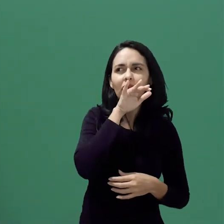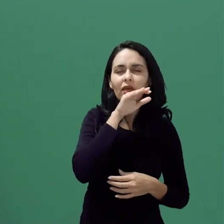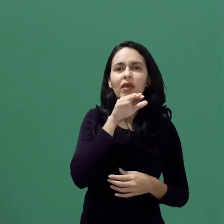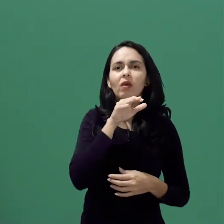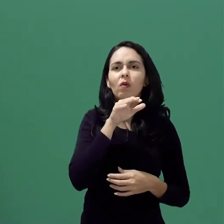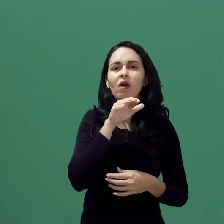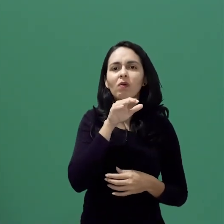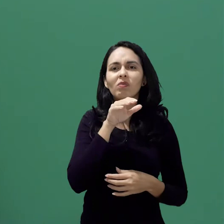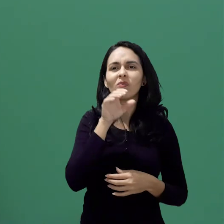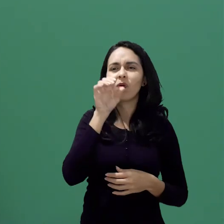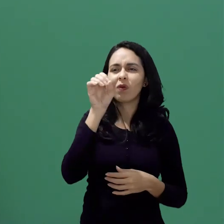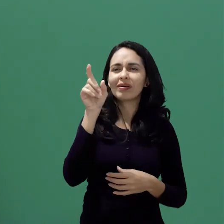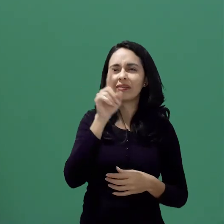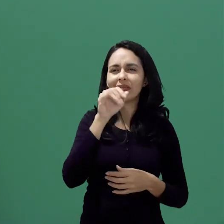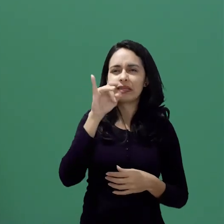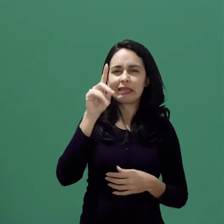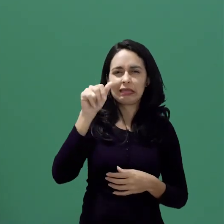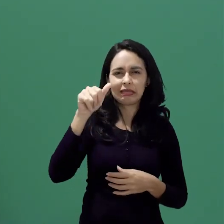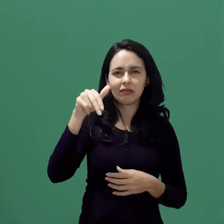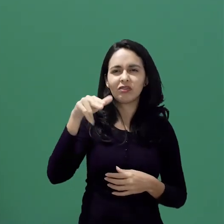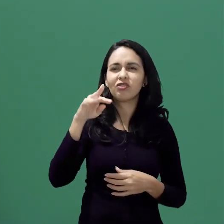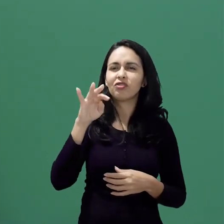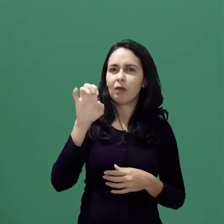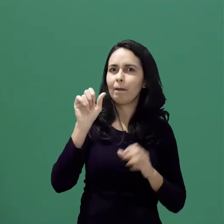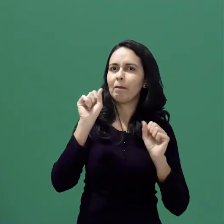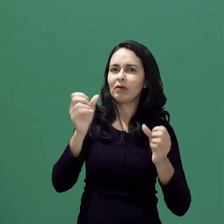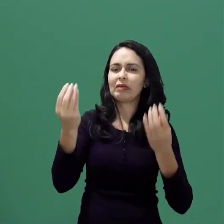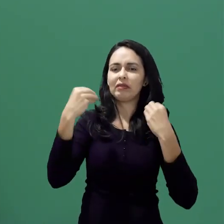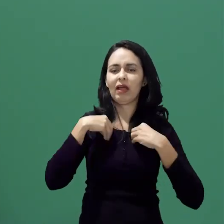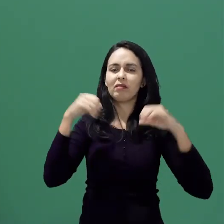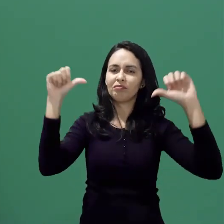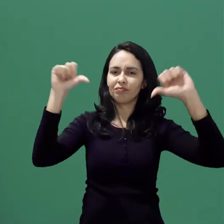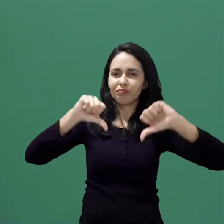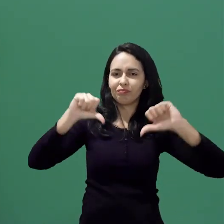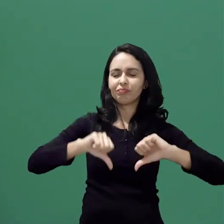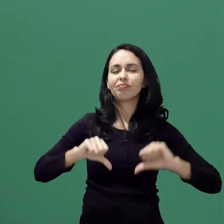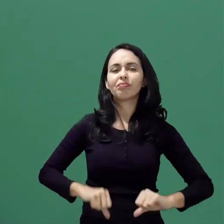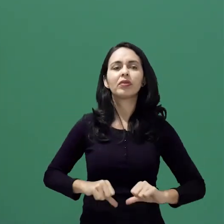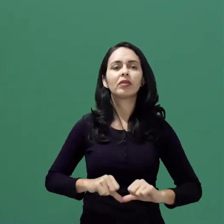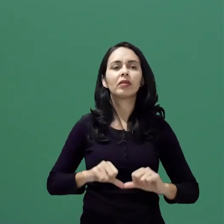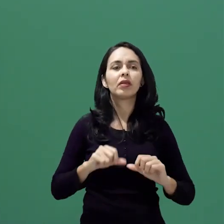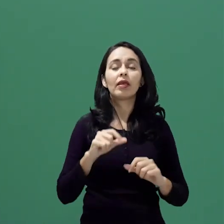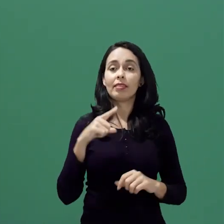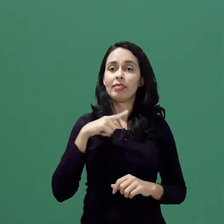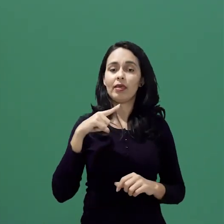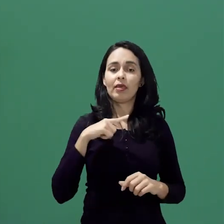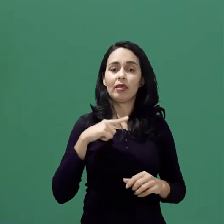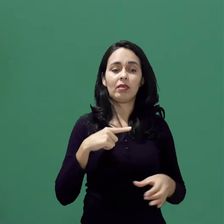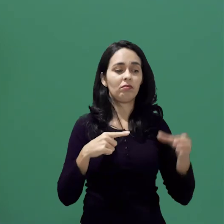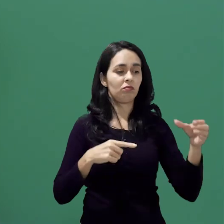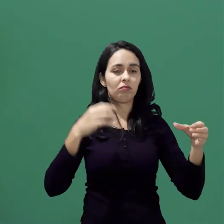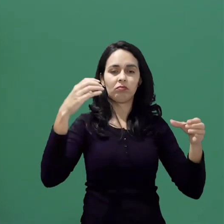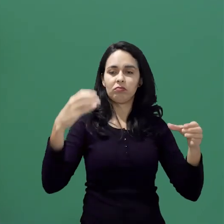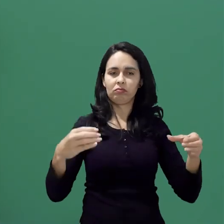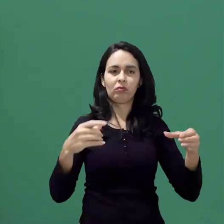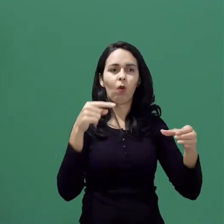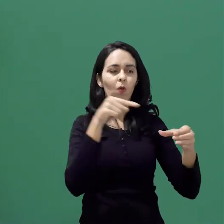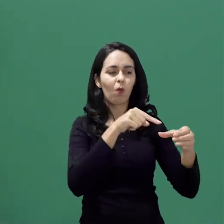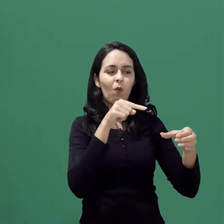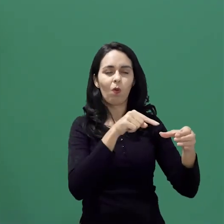são os males que os agentes oxidantes podem causar no nosso organismo aqui eu tenho uma